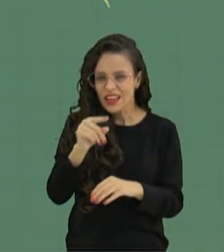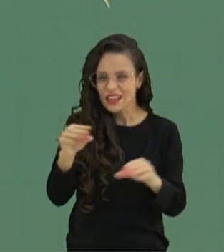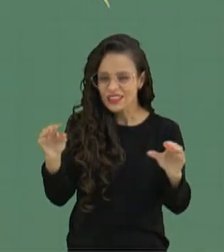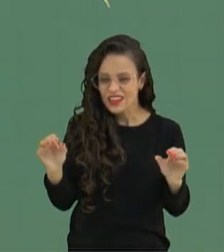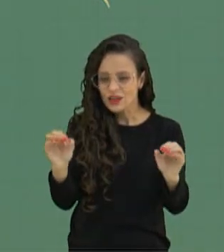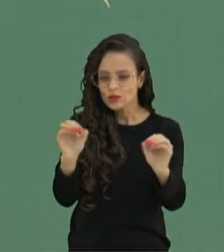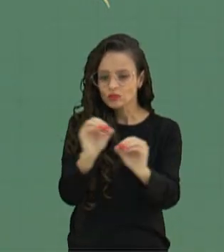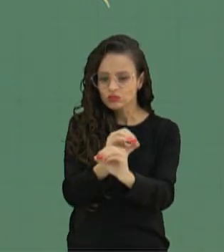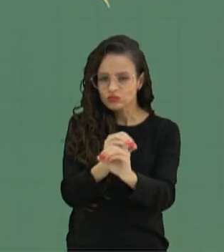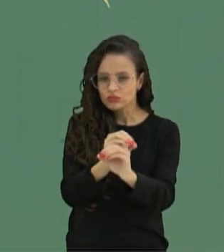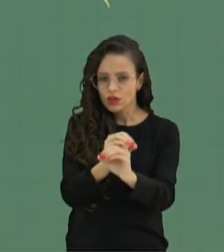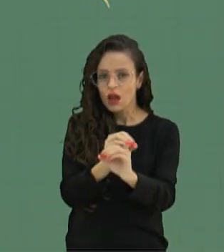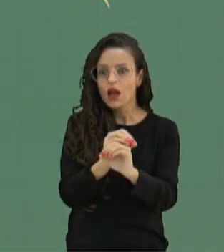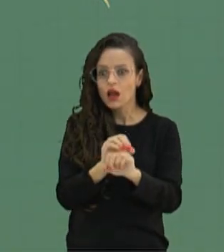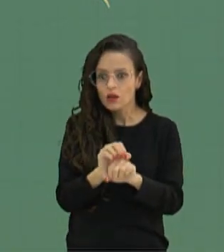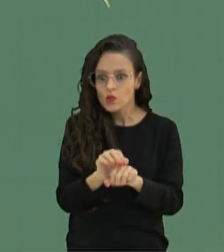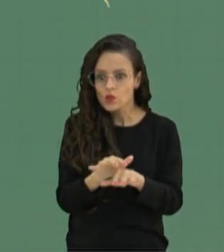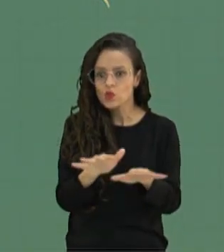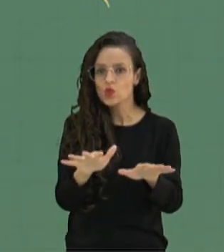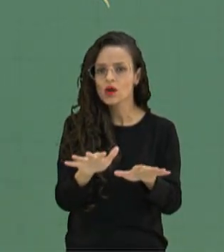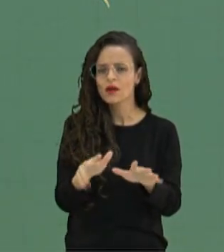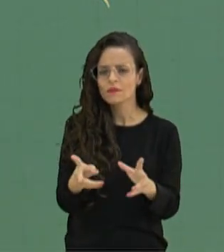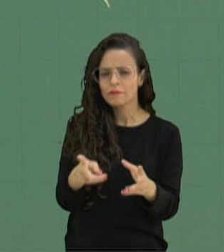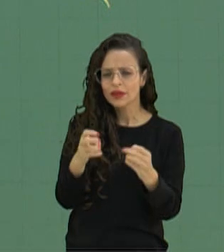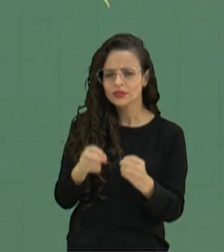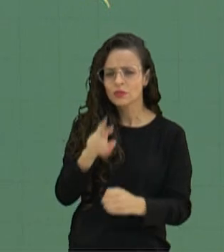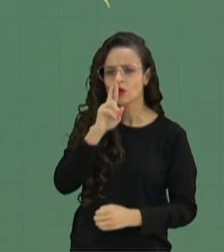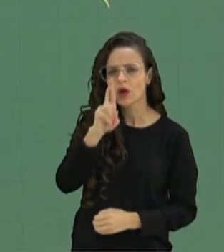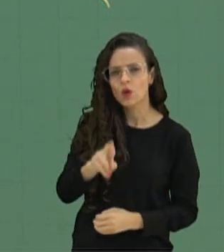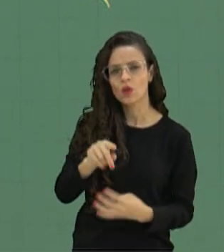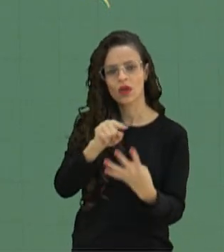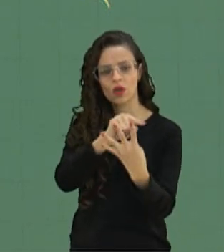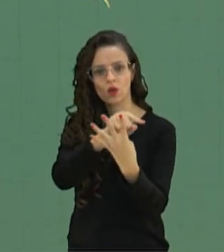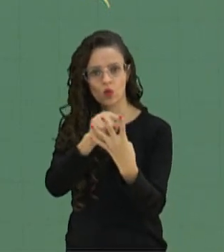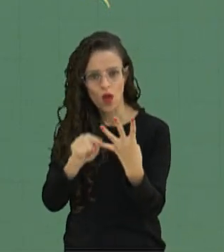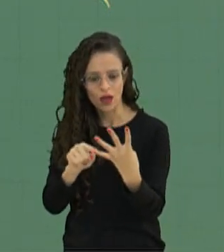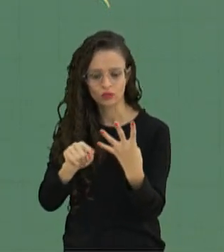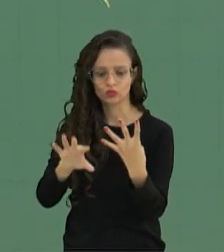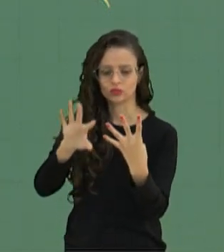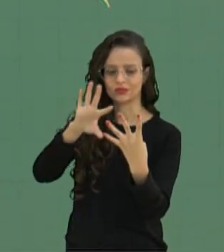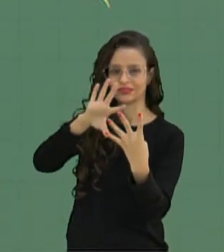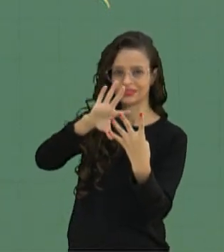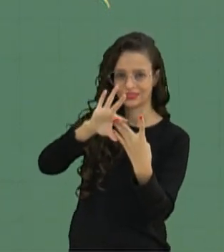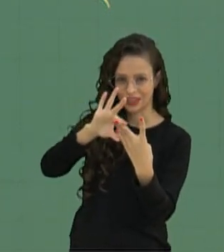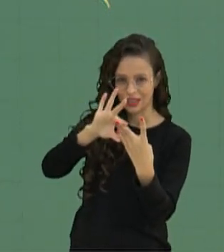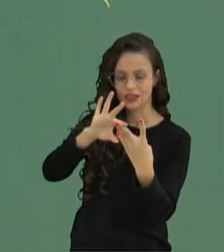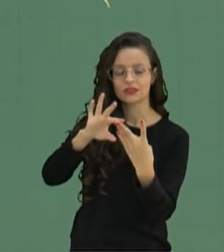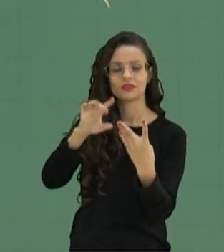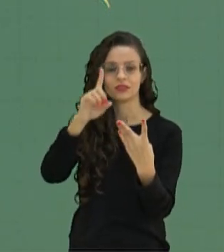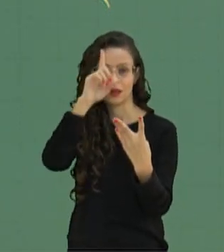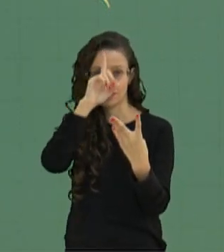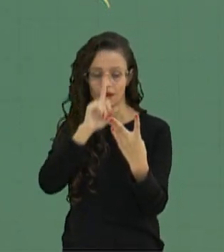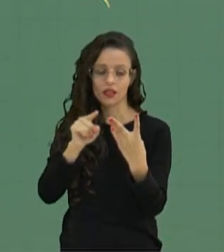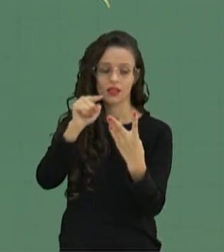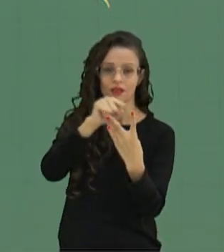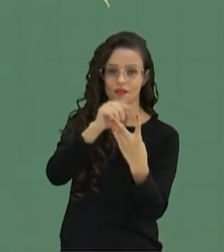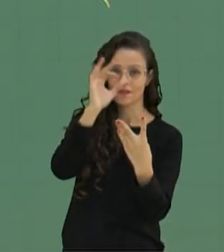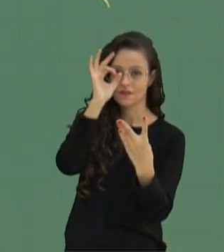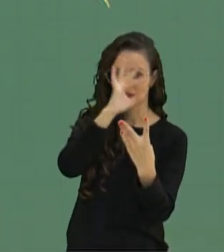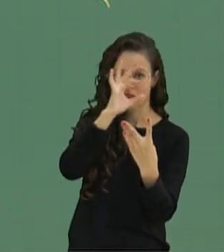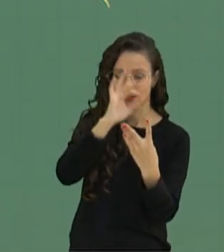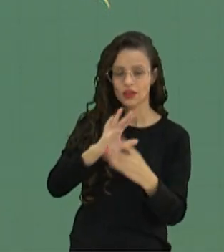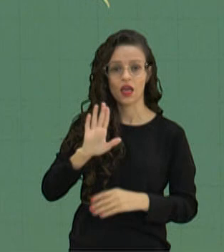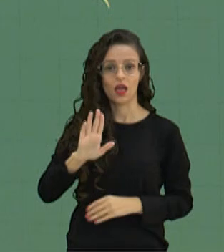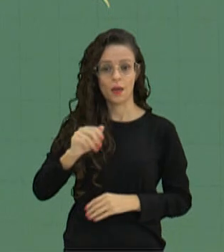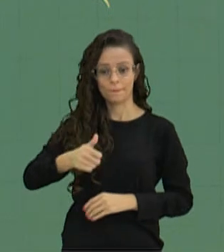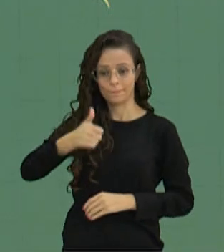F1 e percebeu que a cada 4 sementes, uma era verde. Então a característica verde não apareceu